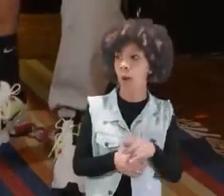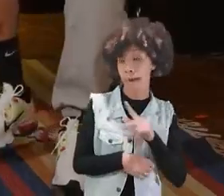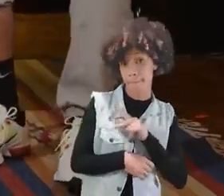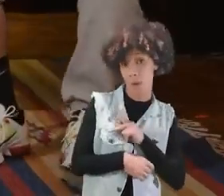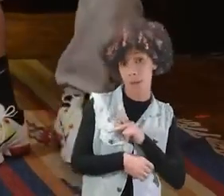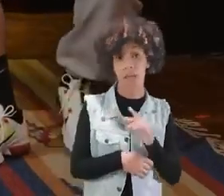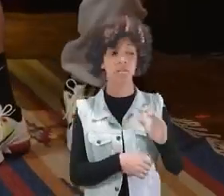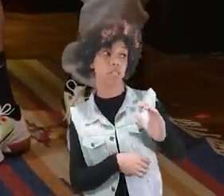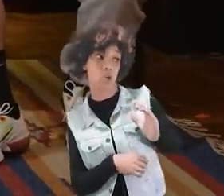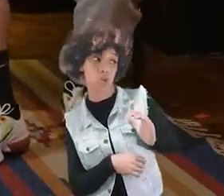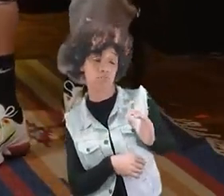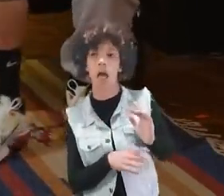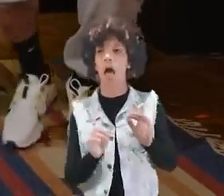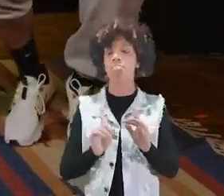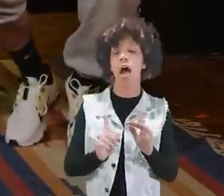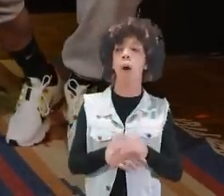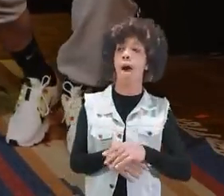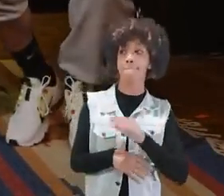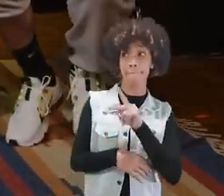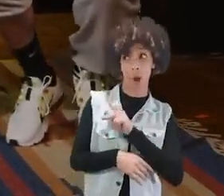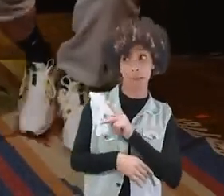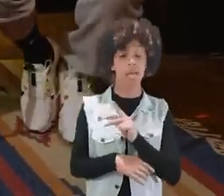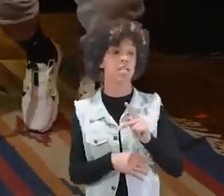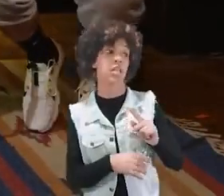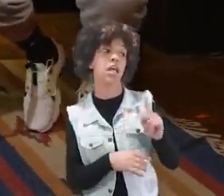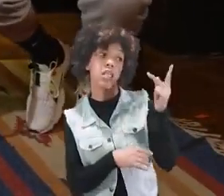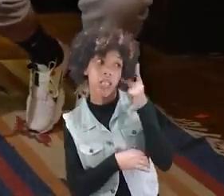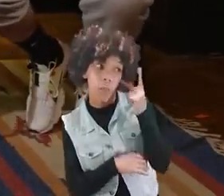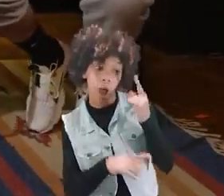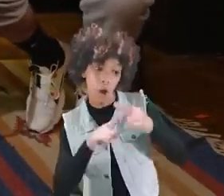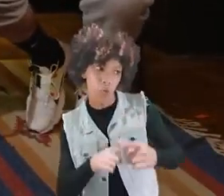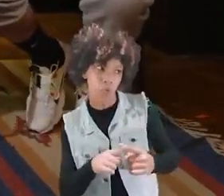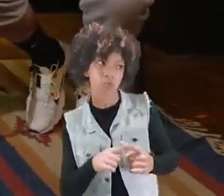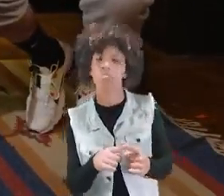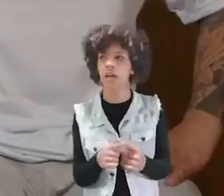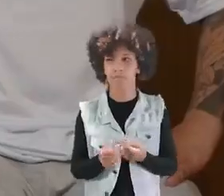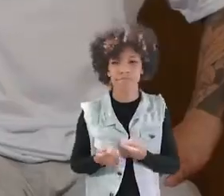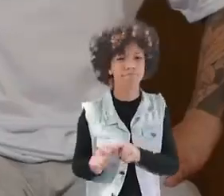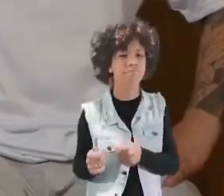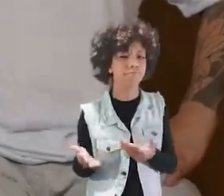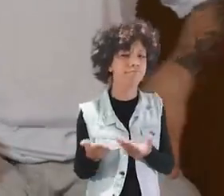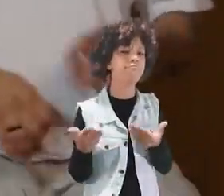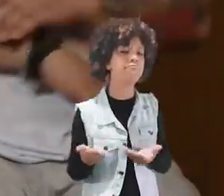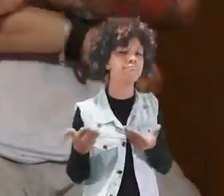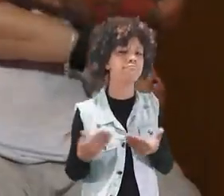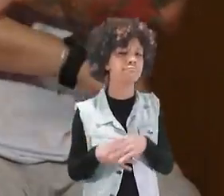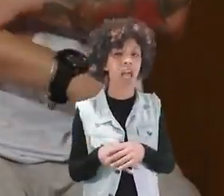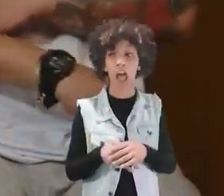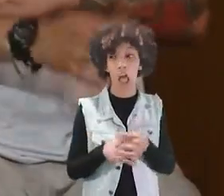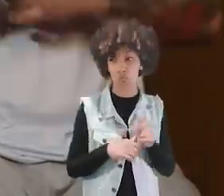Palmeiras e São Paulo os cara dele era corda É lógico era um evento